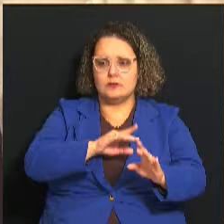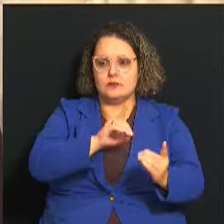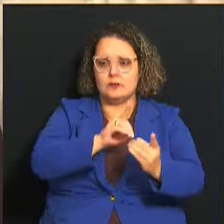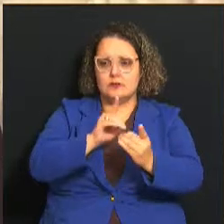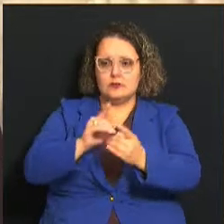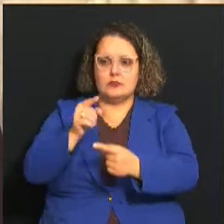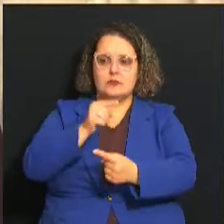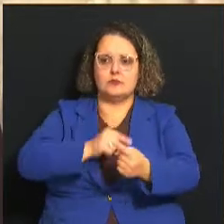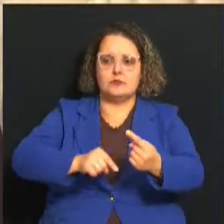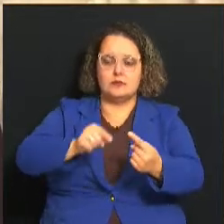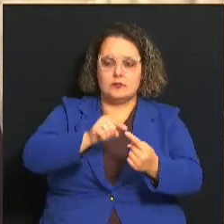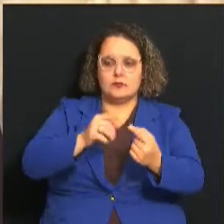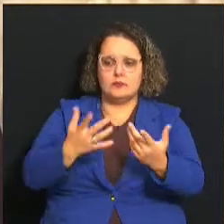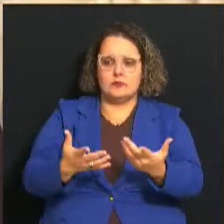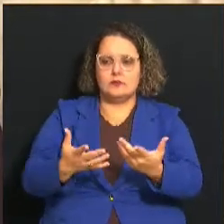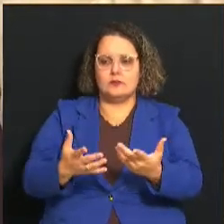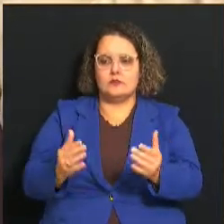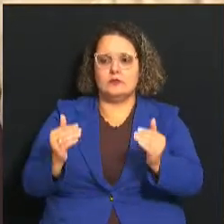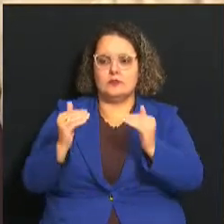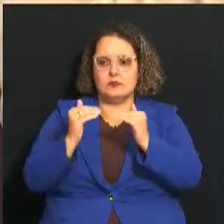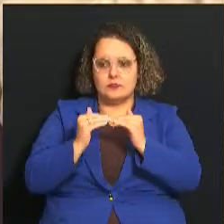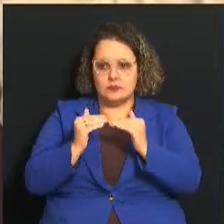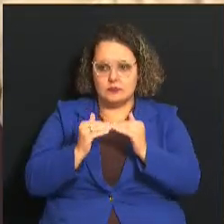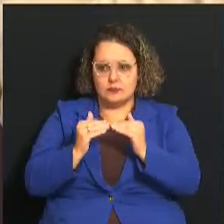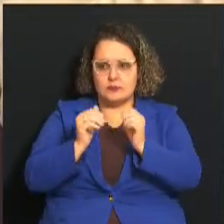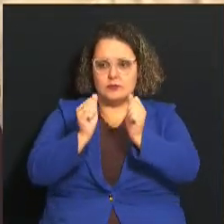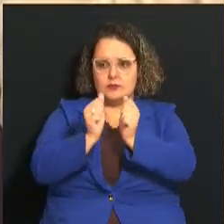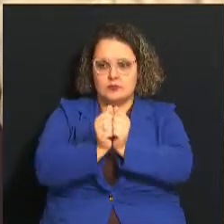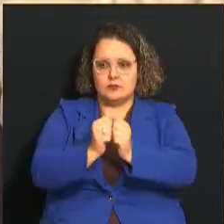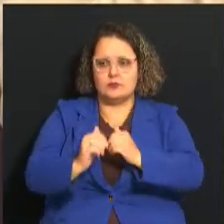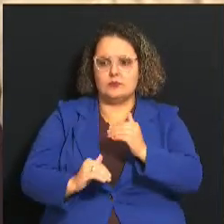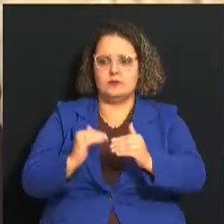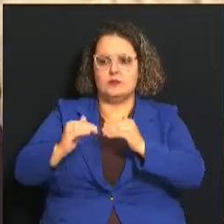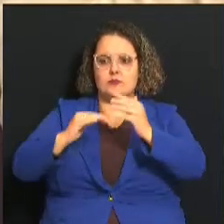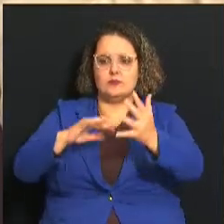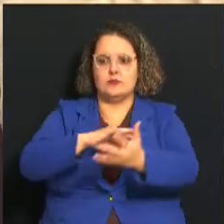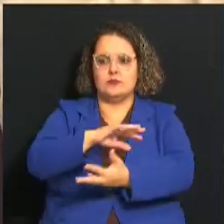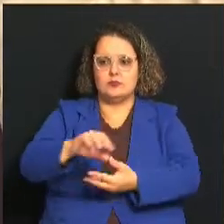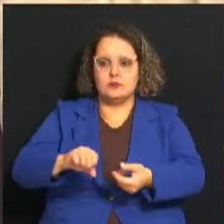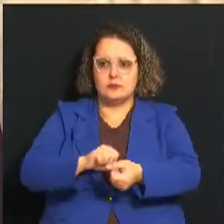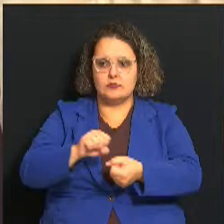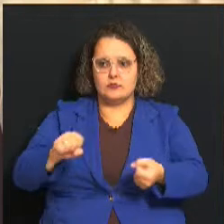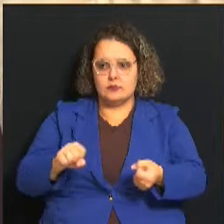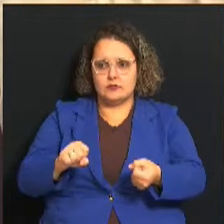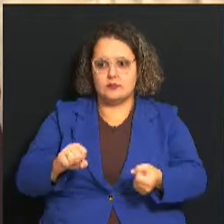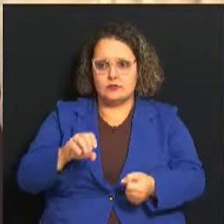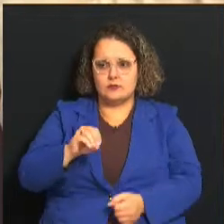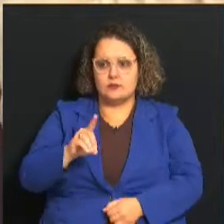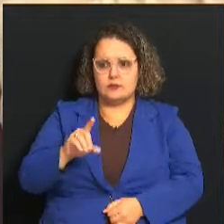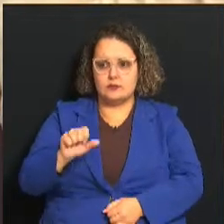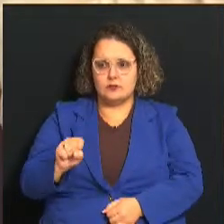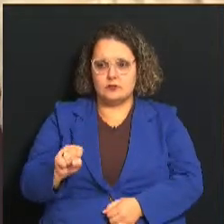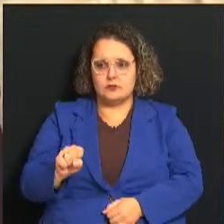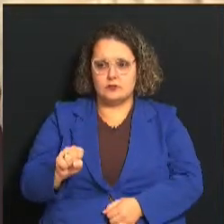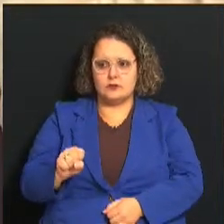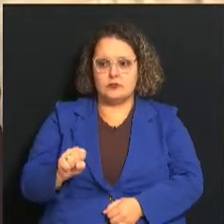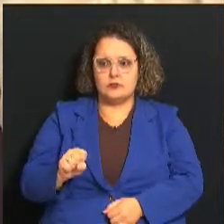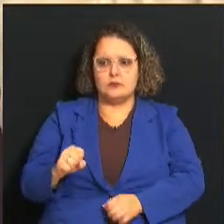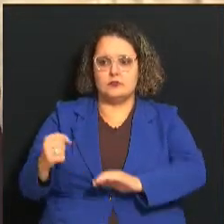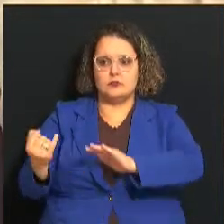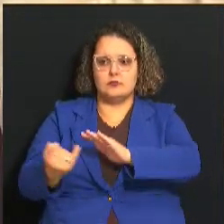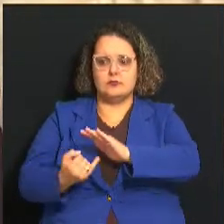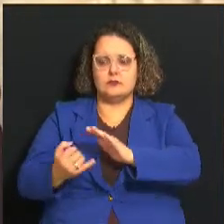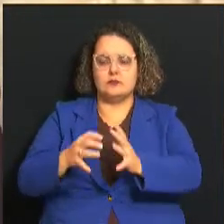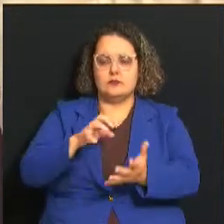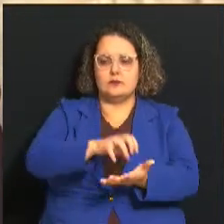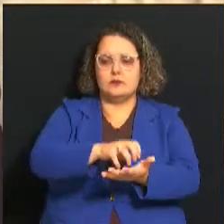objetivo em consonância com os Objetivos de Desenvolvimento Sustentável, ODS, instituídos pela Organização das